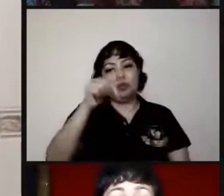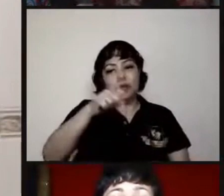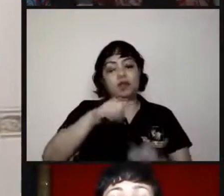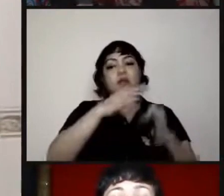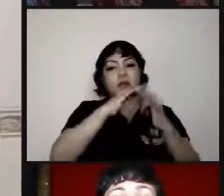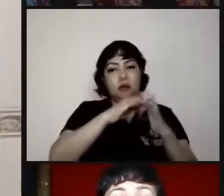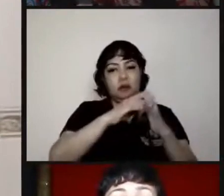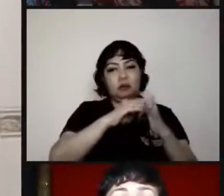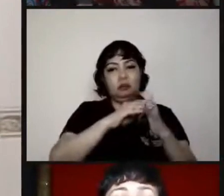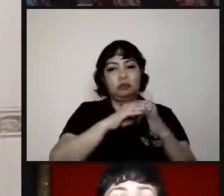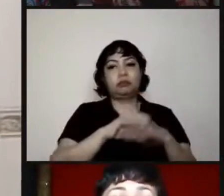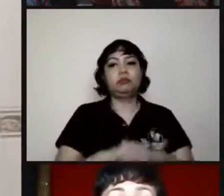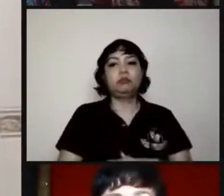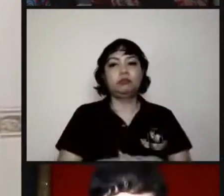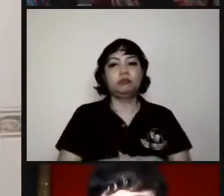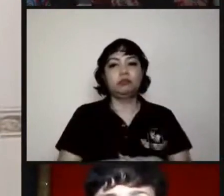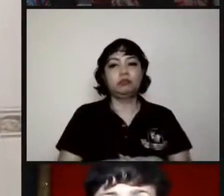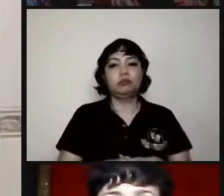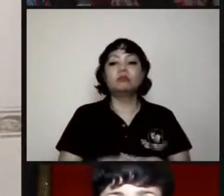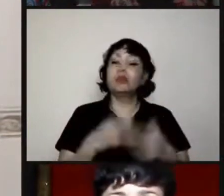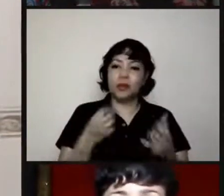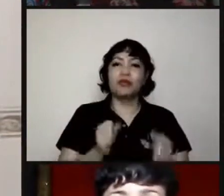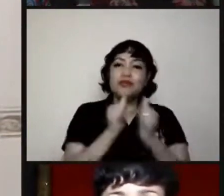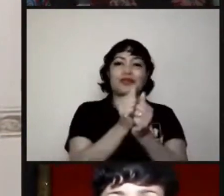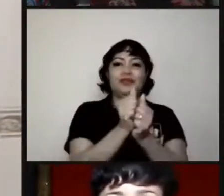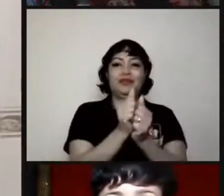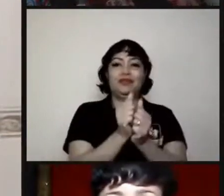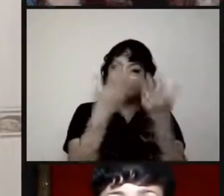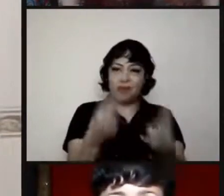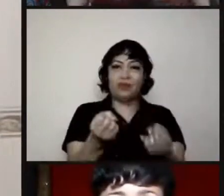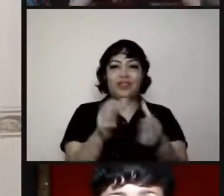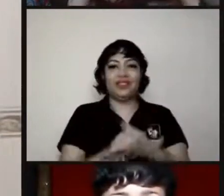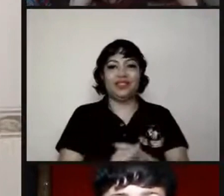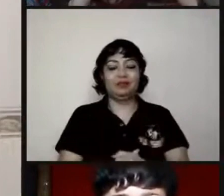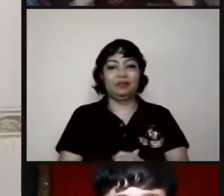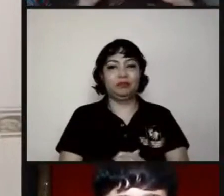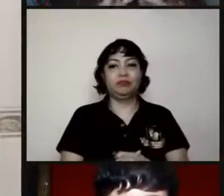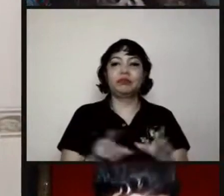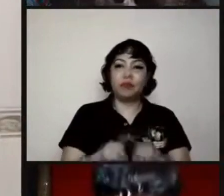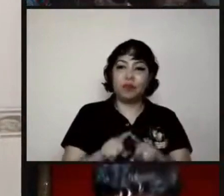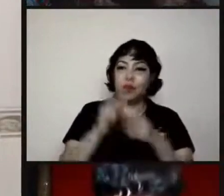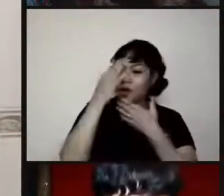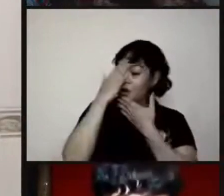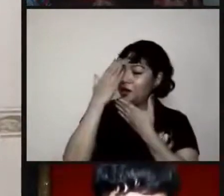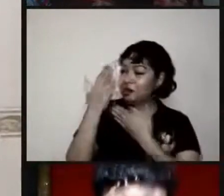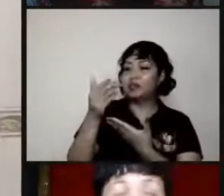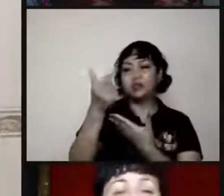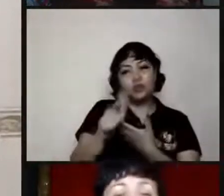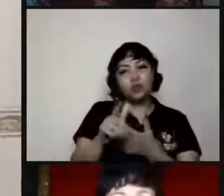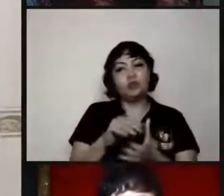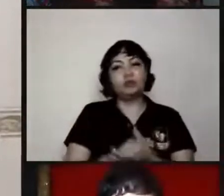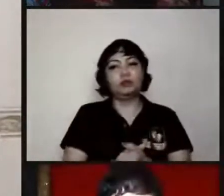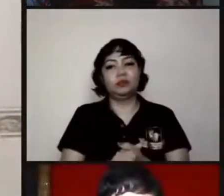canal. E tamo junto, vamos nessa. Eu queria agradecer mais uma vez, tá, Ivine? E